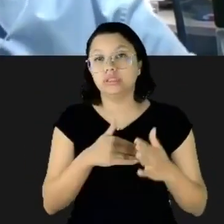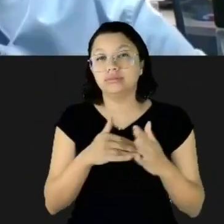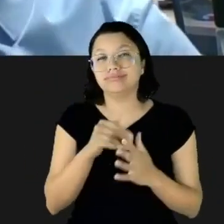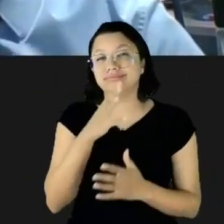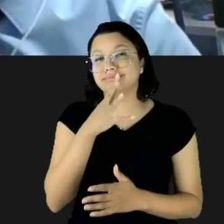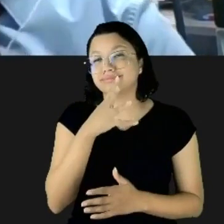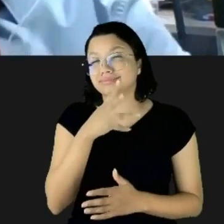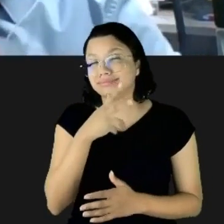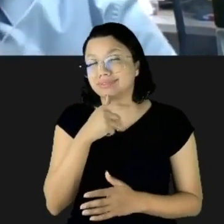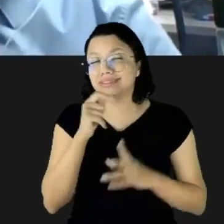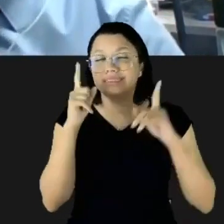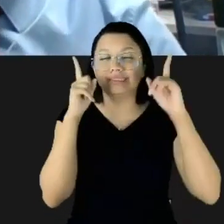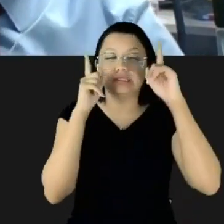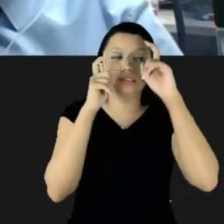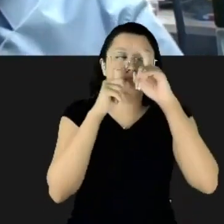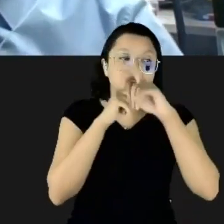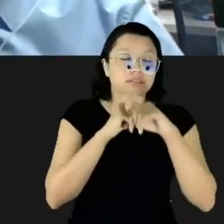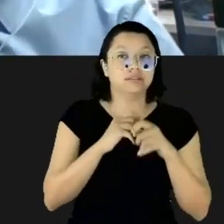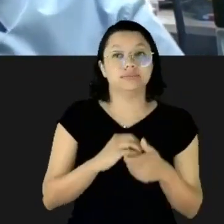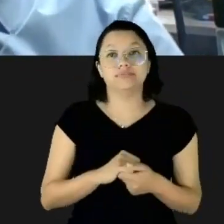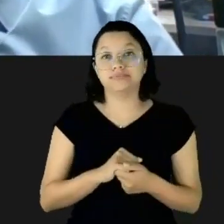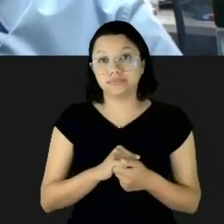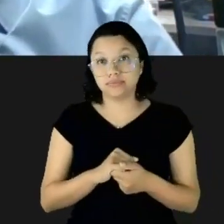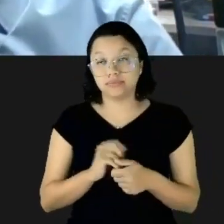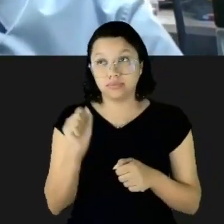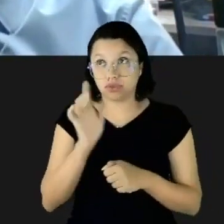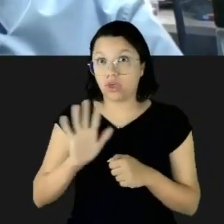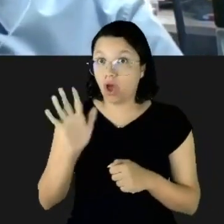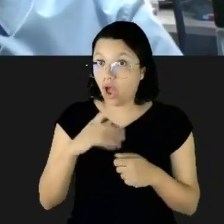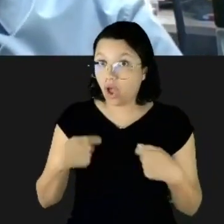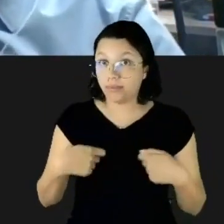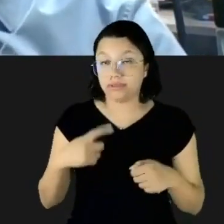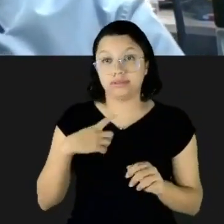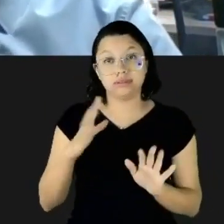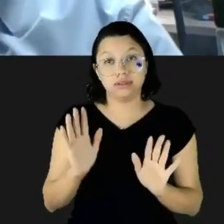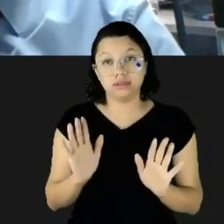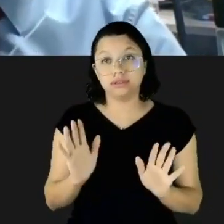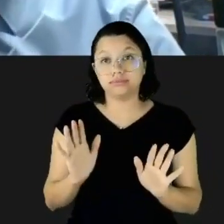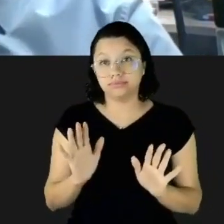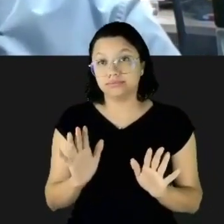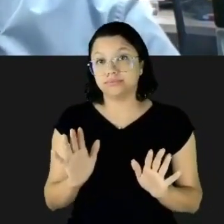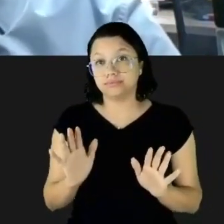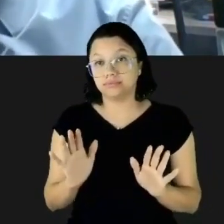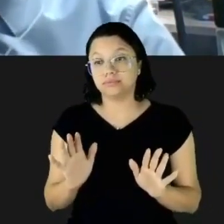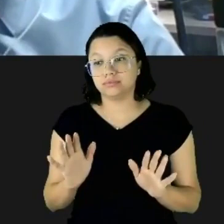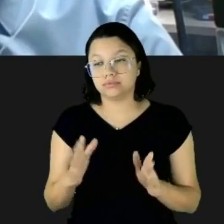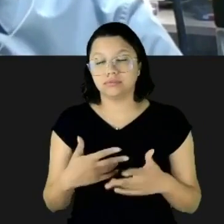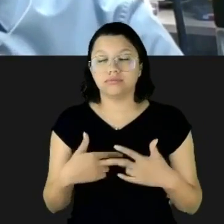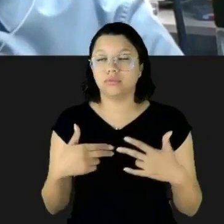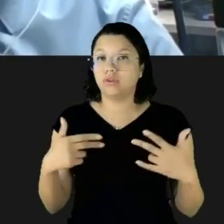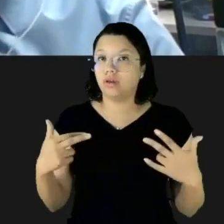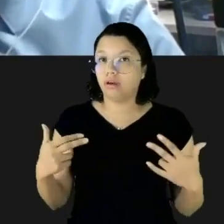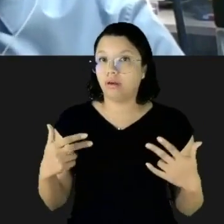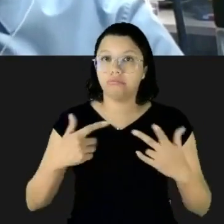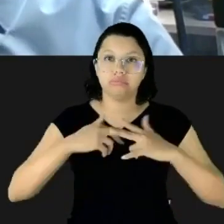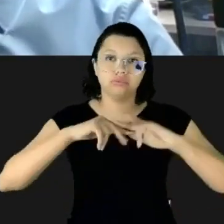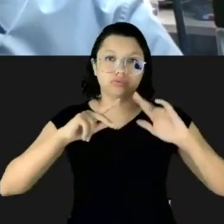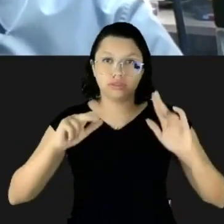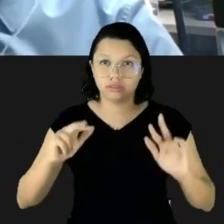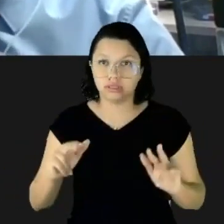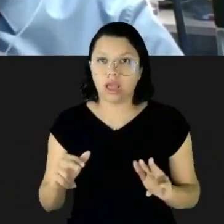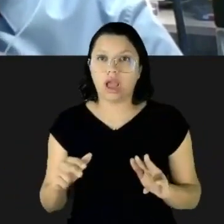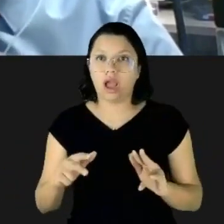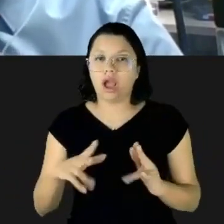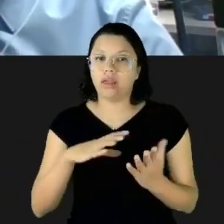devagar, tudo é difícil. Logicamente nós precisamos variar entre uma coisa e outra, entre o